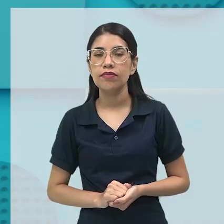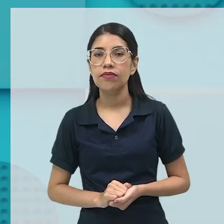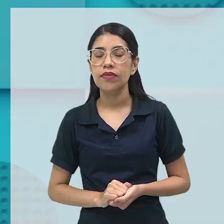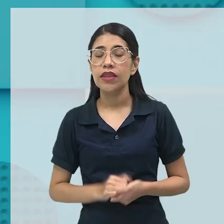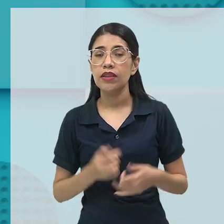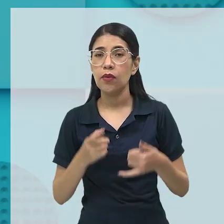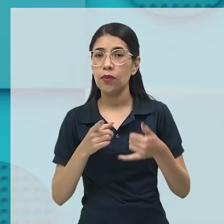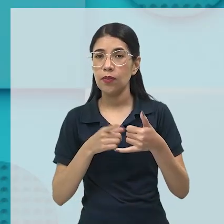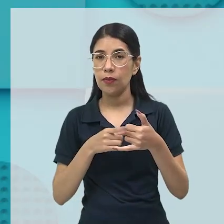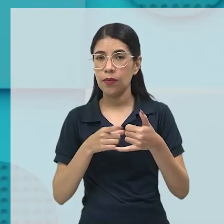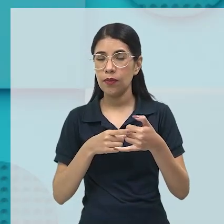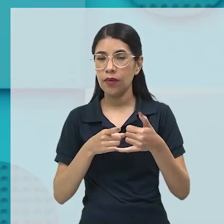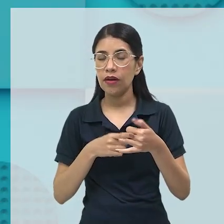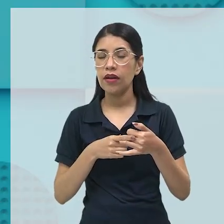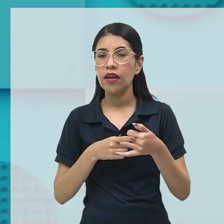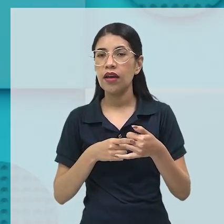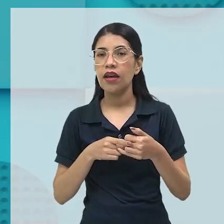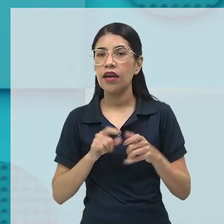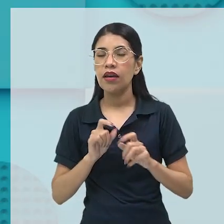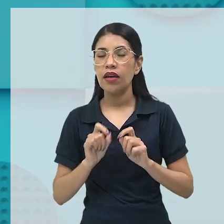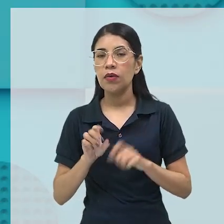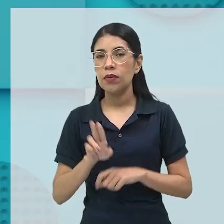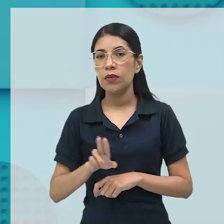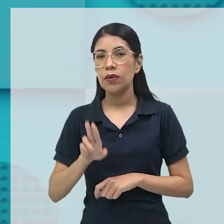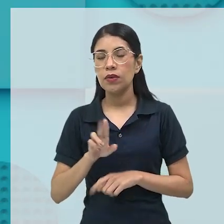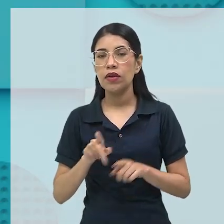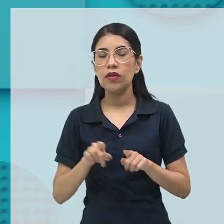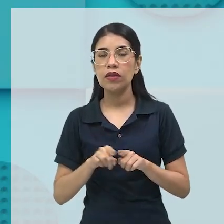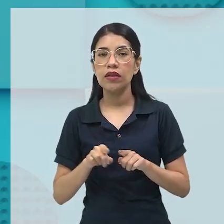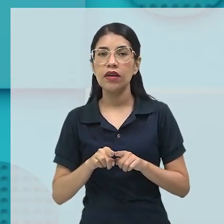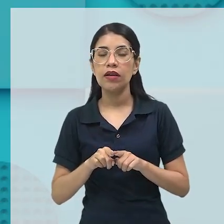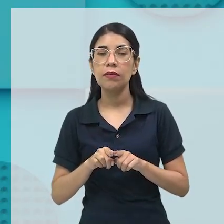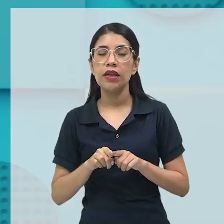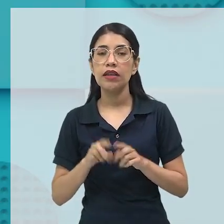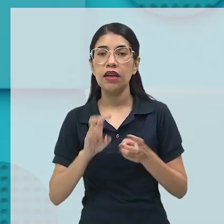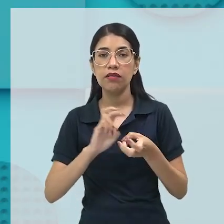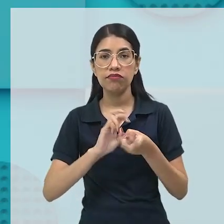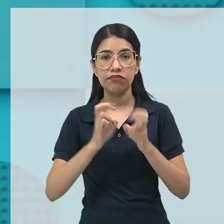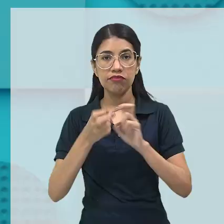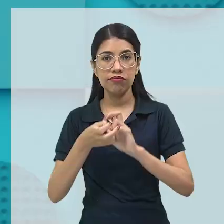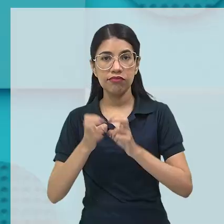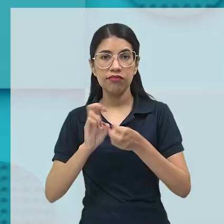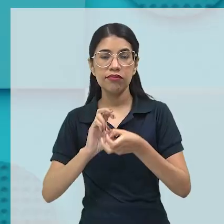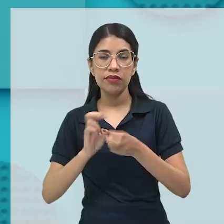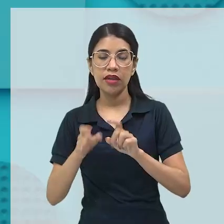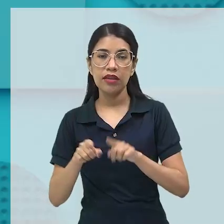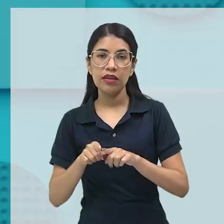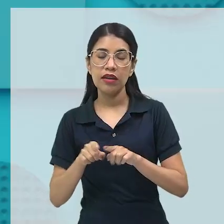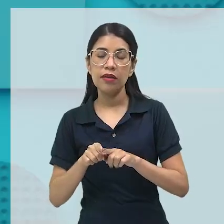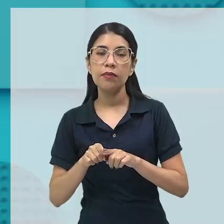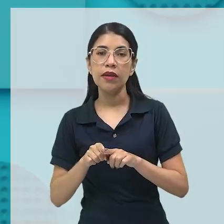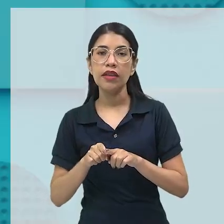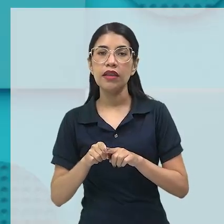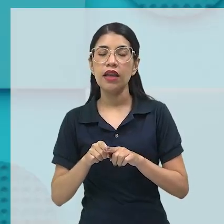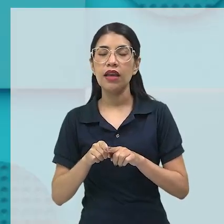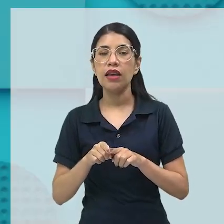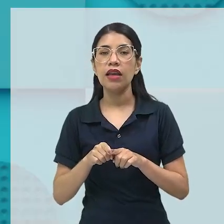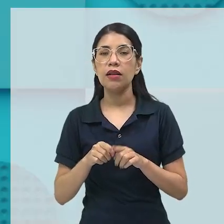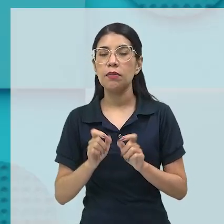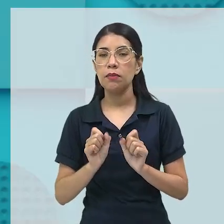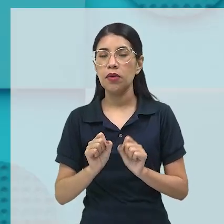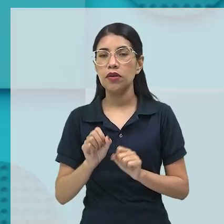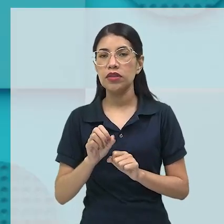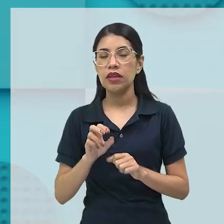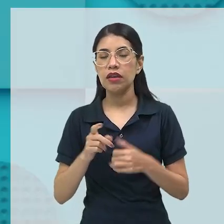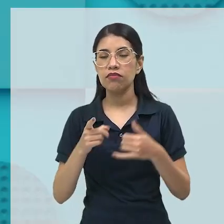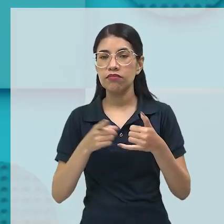O berimbau, como a gente acabou de ver, ele é utilizado também na capoeira. Então, no jogo da capoeira, o